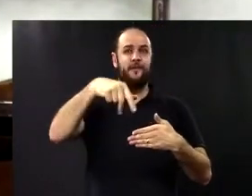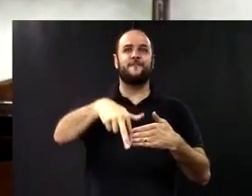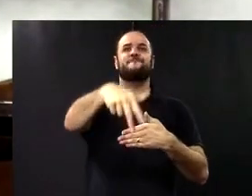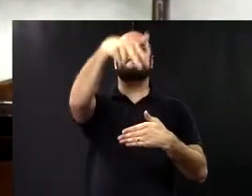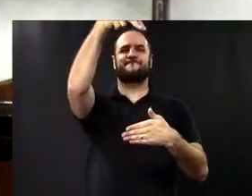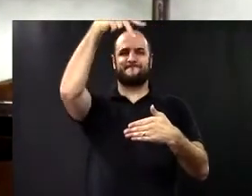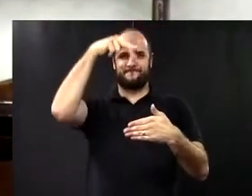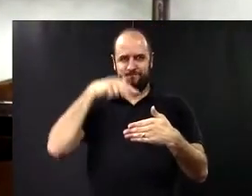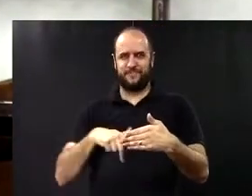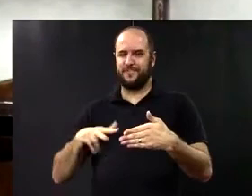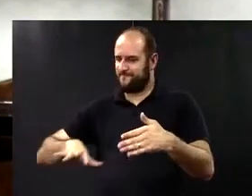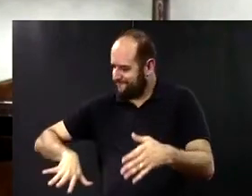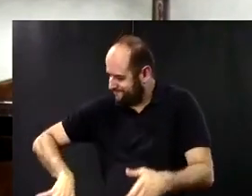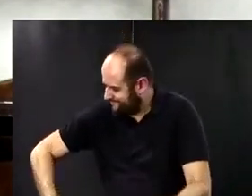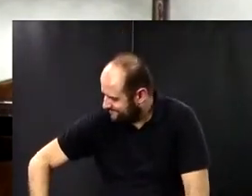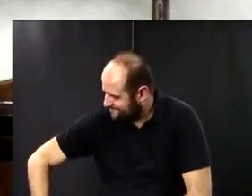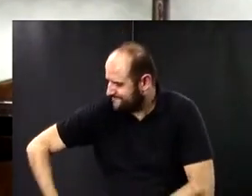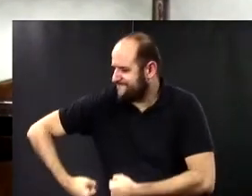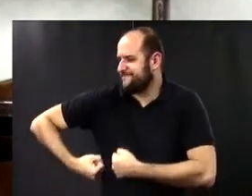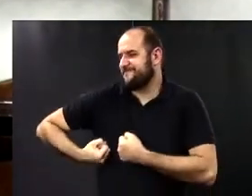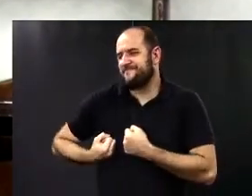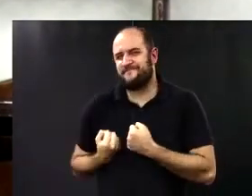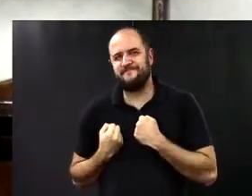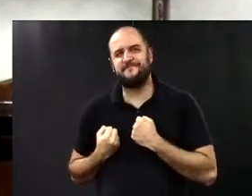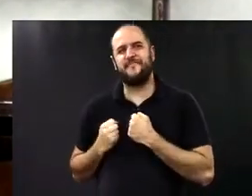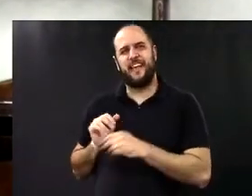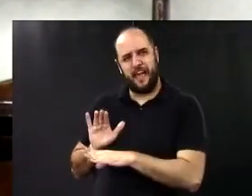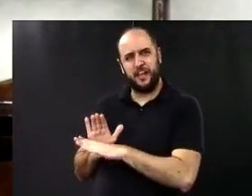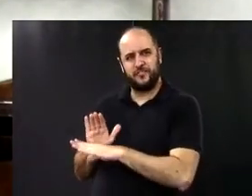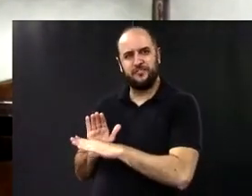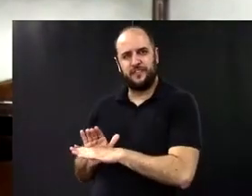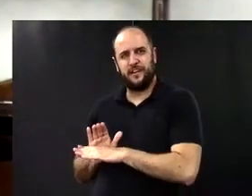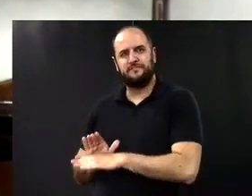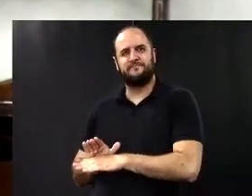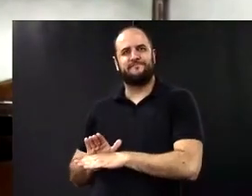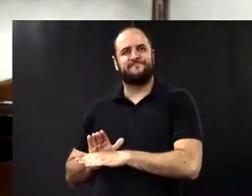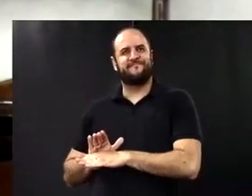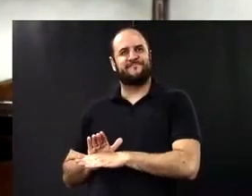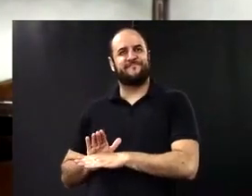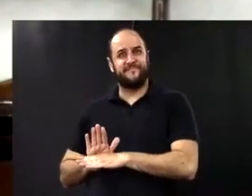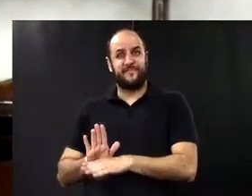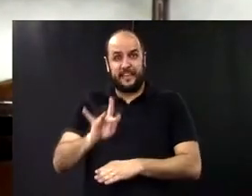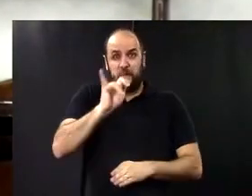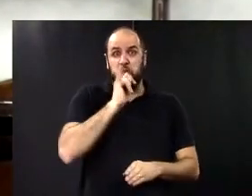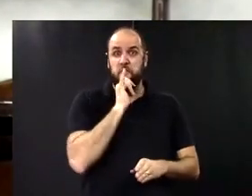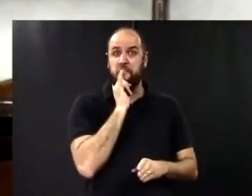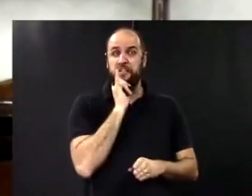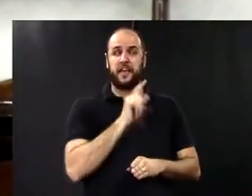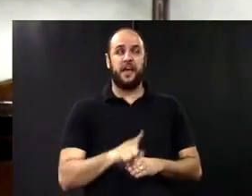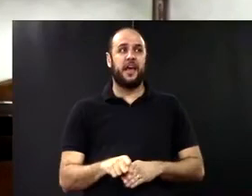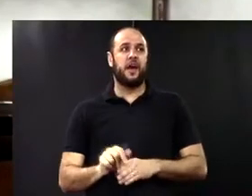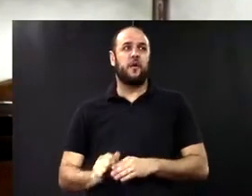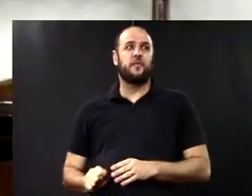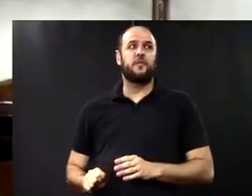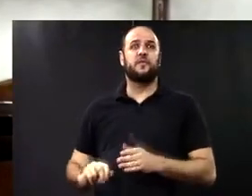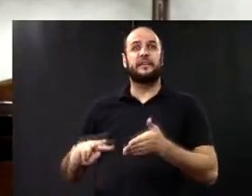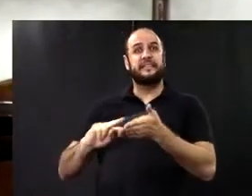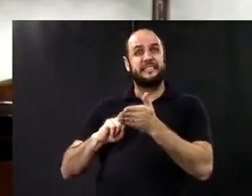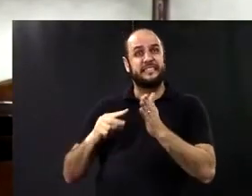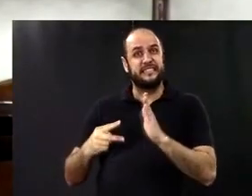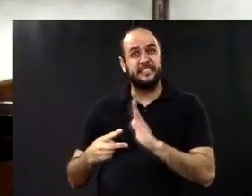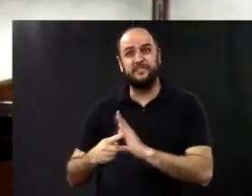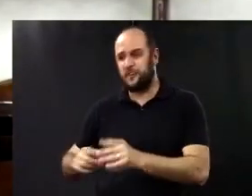caiu, a ele levantar. E a palavra aqui, o verbo aqui, restabelecer, significa